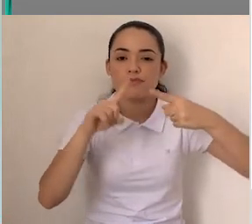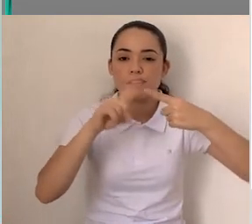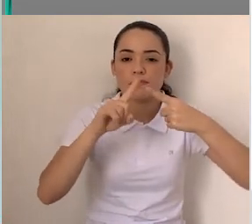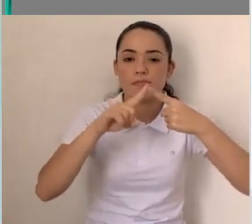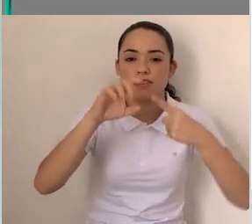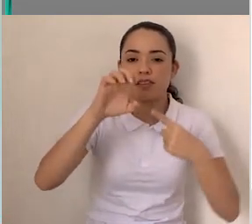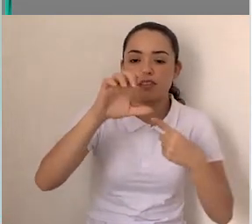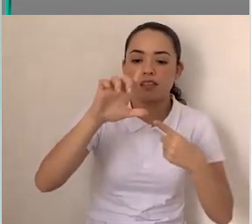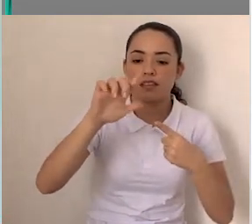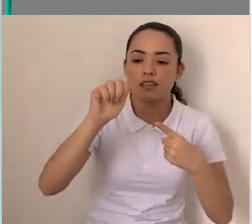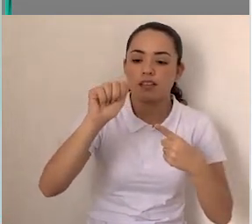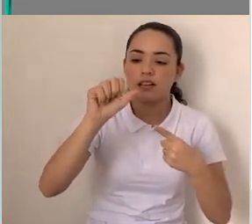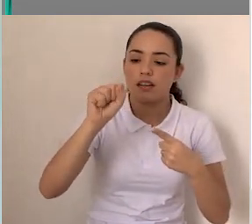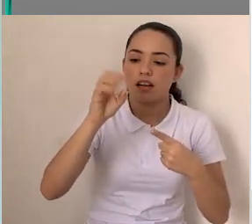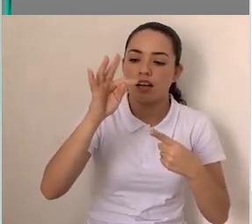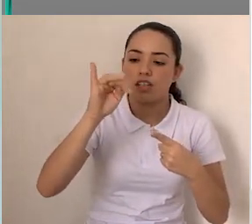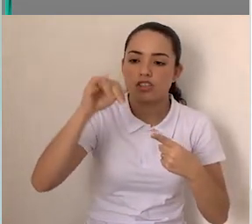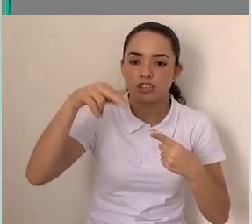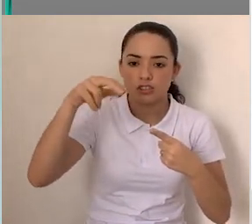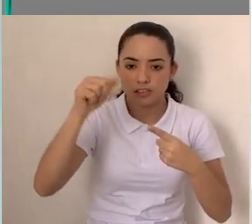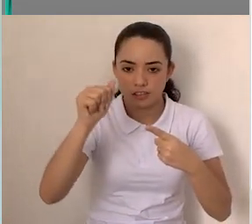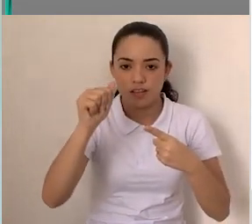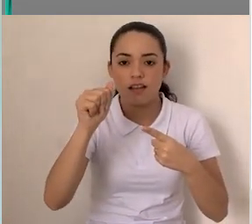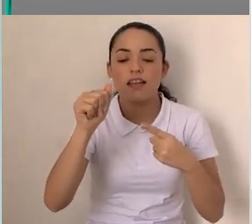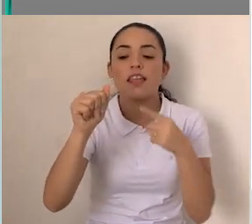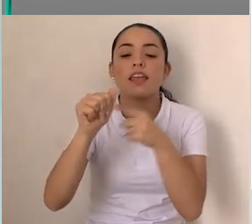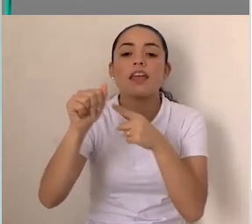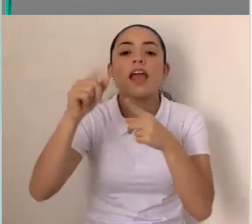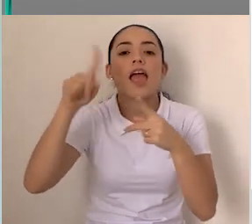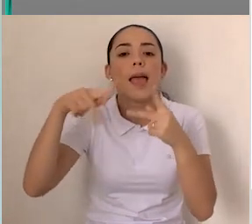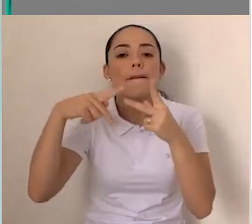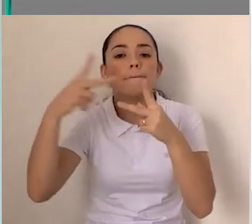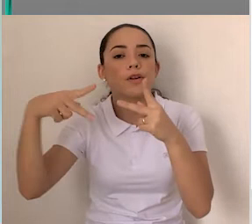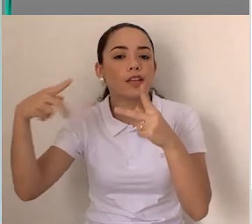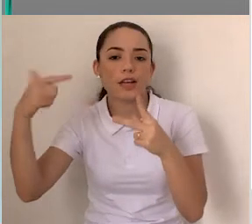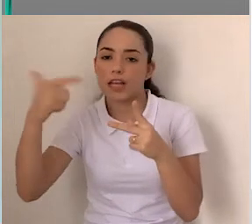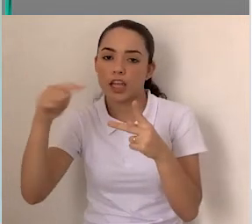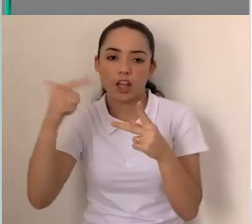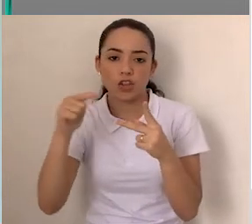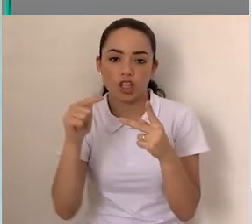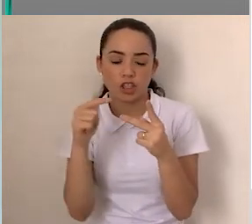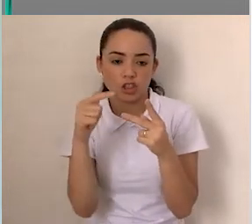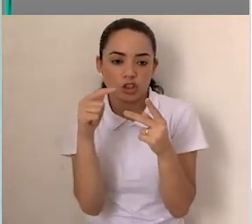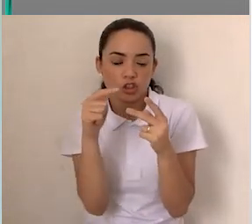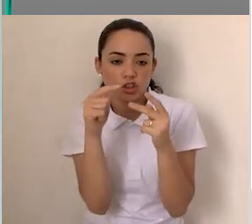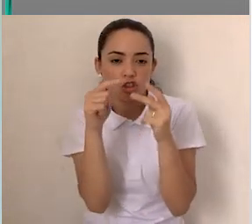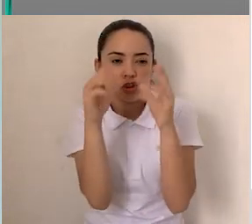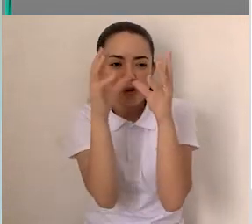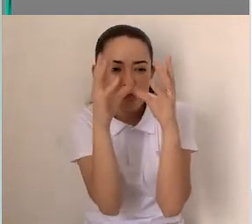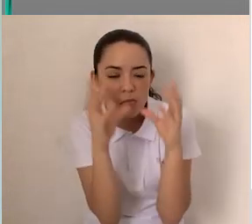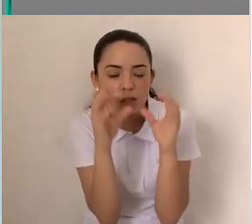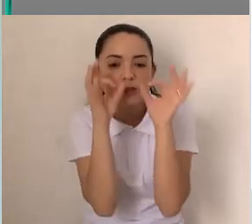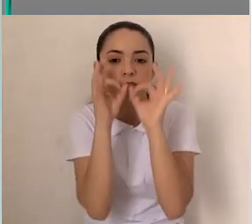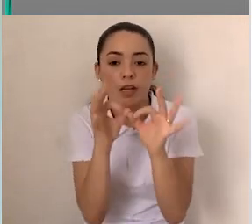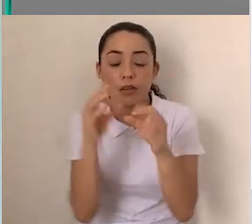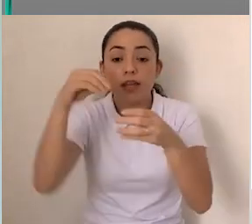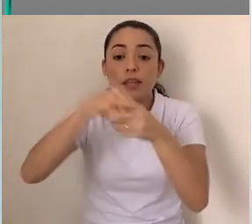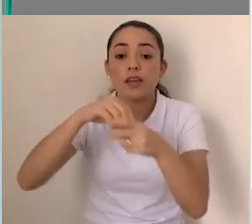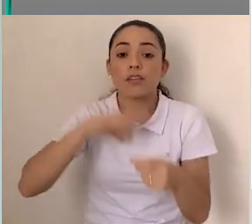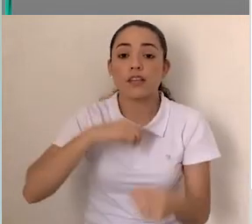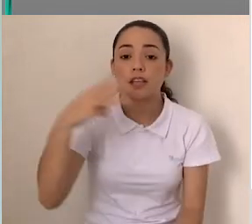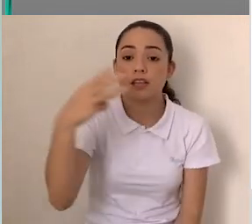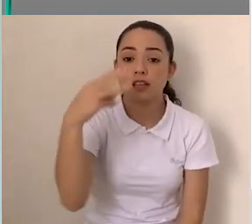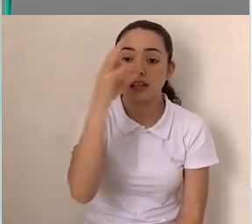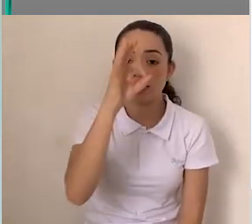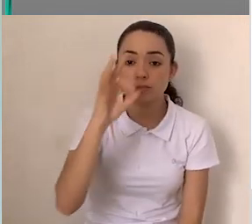pela elastina, e um componente fibroso, representado pelas fibrilas. A elastina é uma proteína amorfa, que